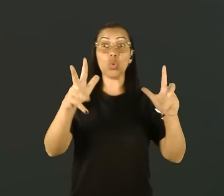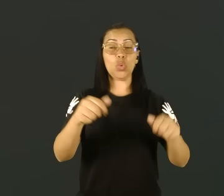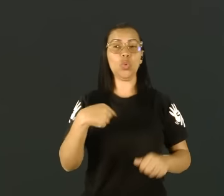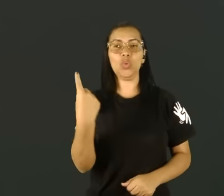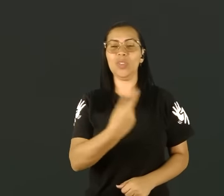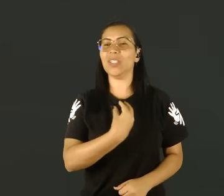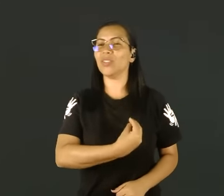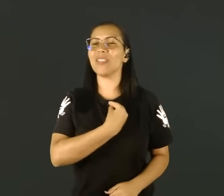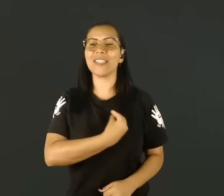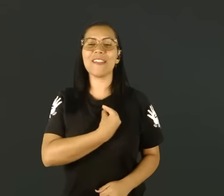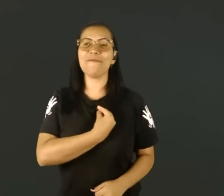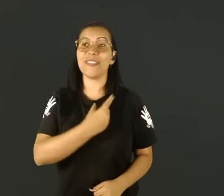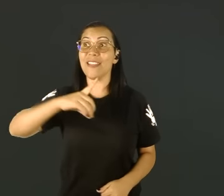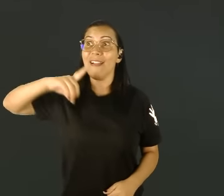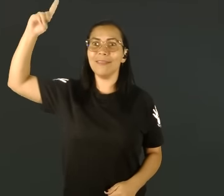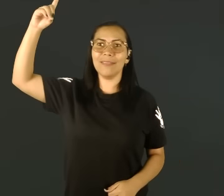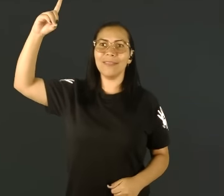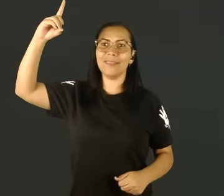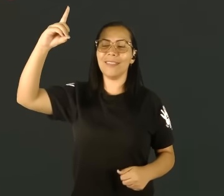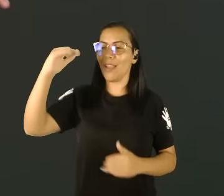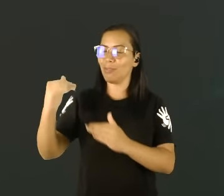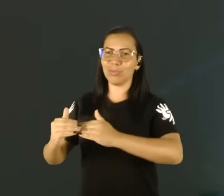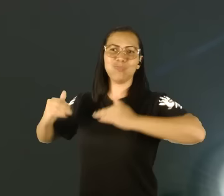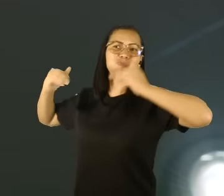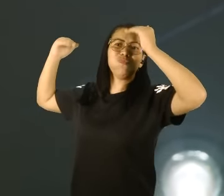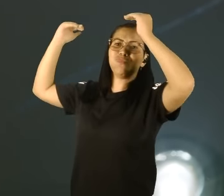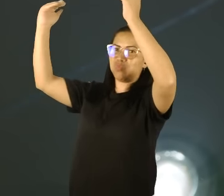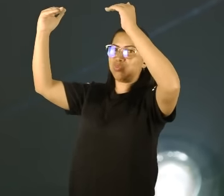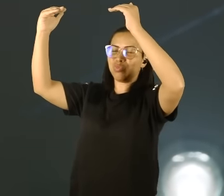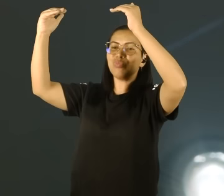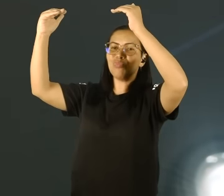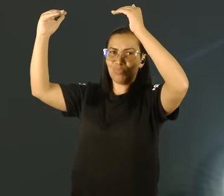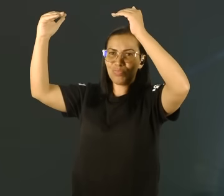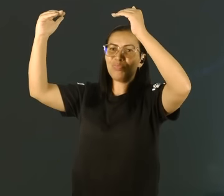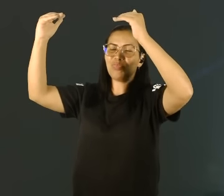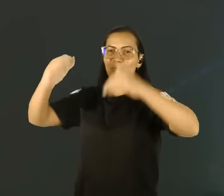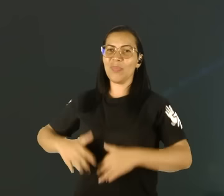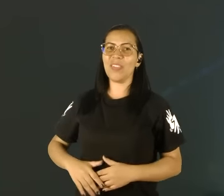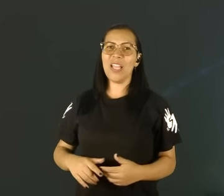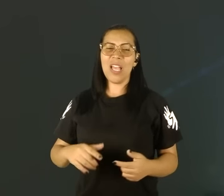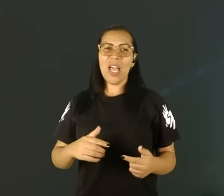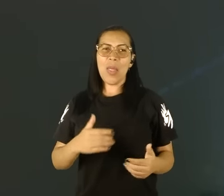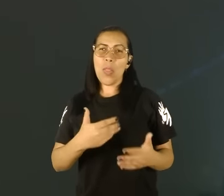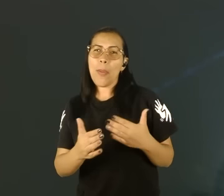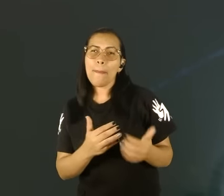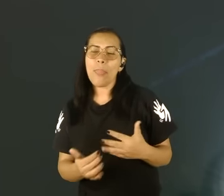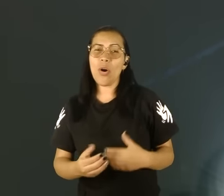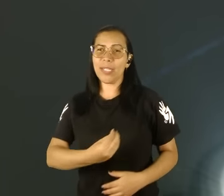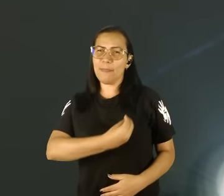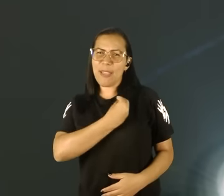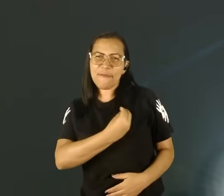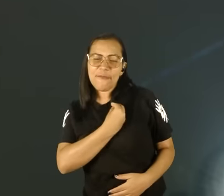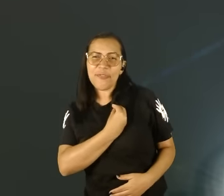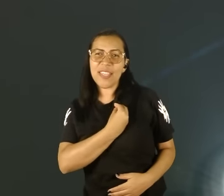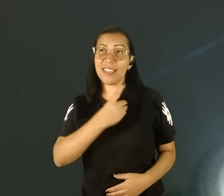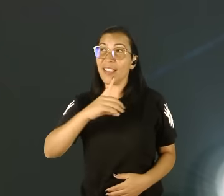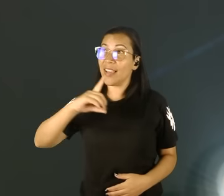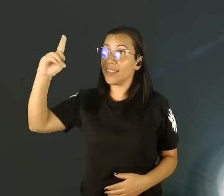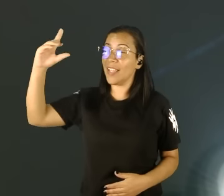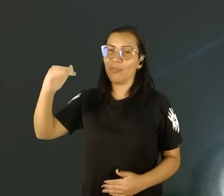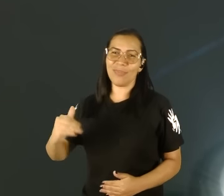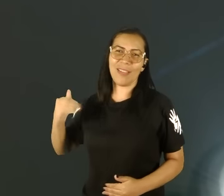abrir uma empresa que Deus não esteja no topo. Eu não vou ter uma vida sentimental que Deus não esteja no topo. Eu preciso colocar Deus no topo. Você quer